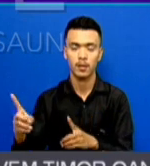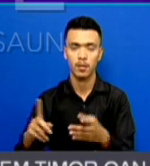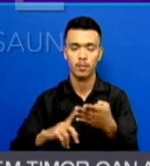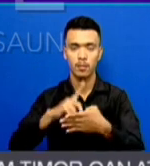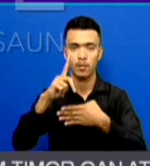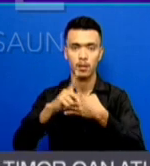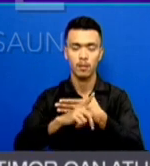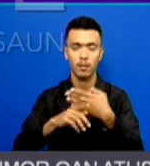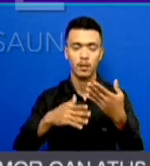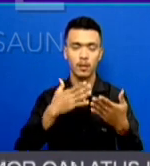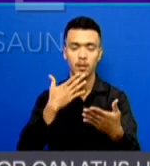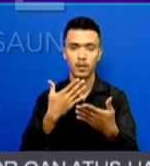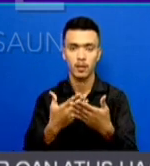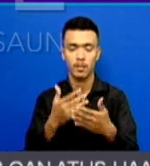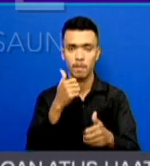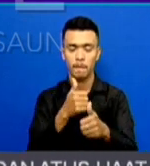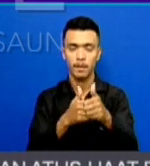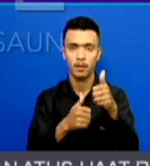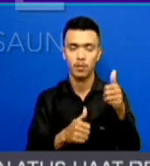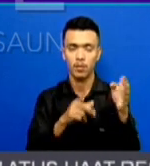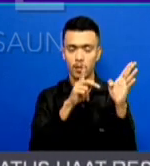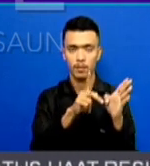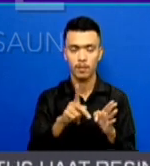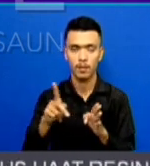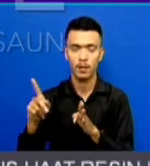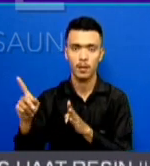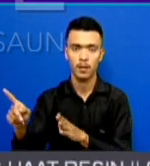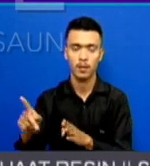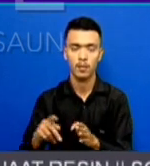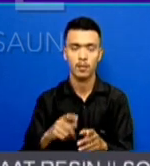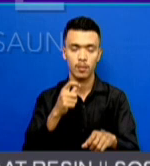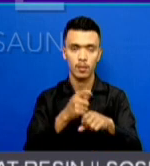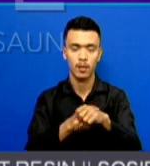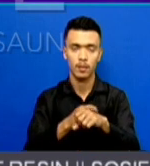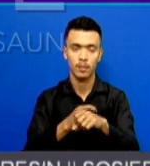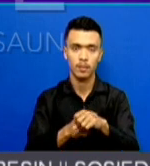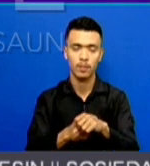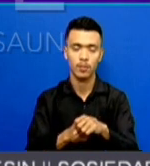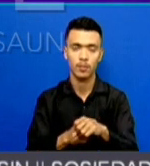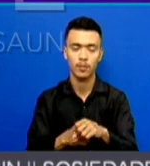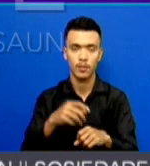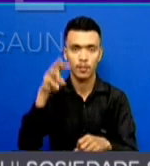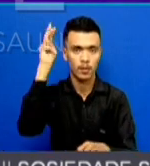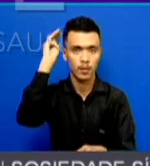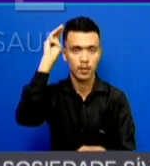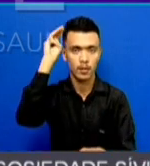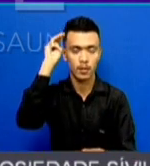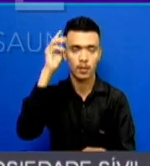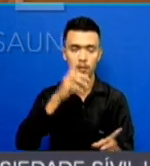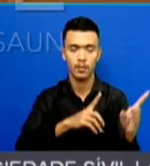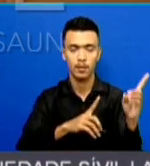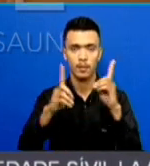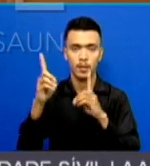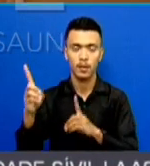programa neve magdiak tuir plano no tempo neve maka ministério